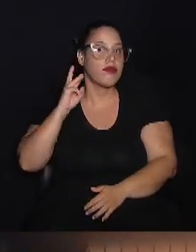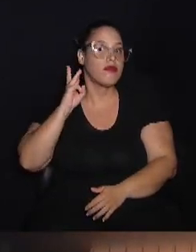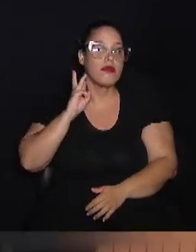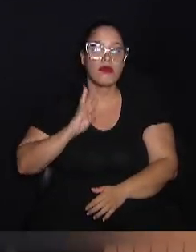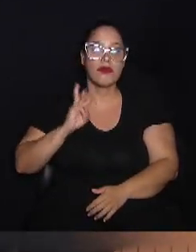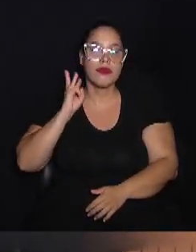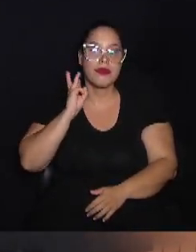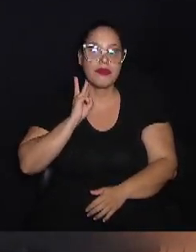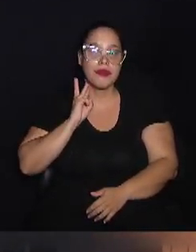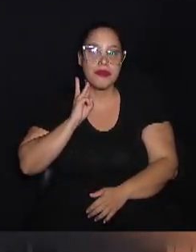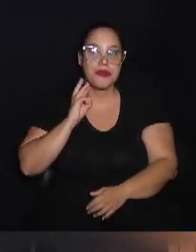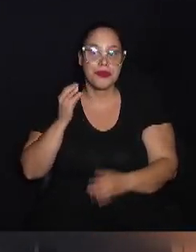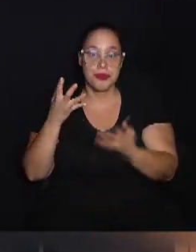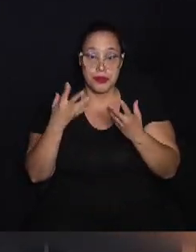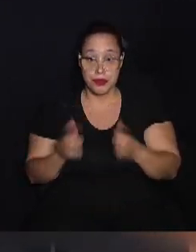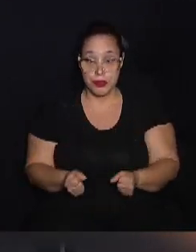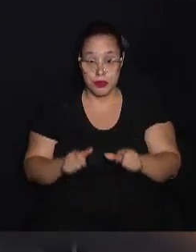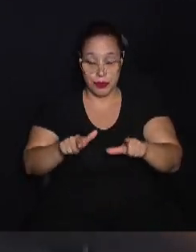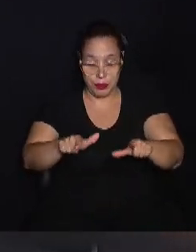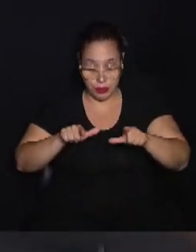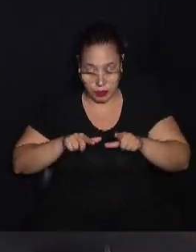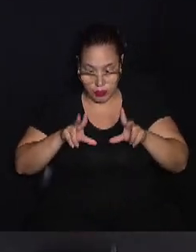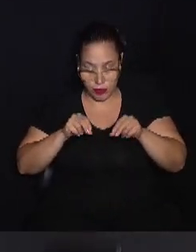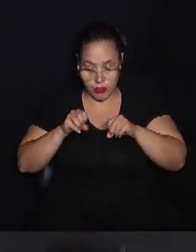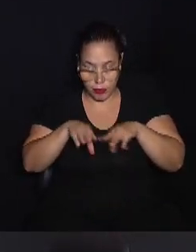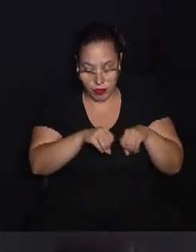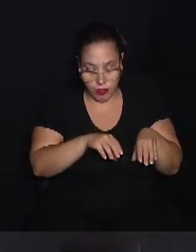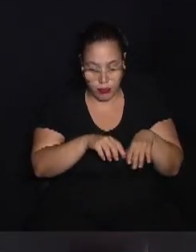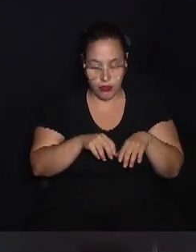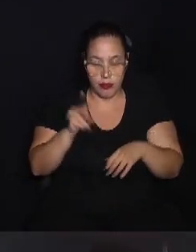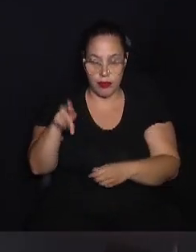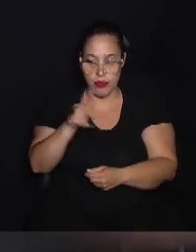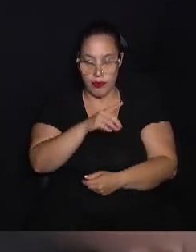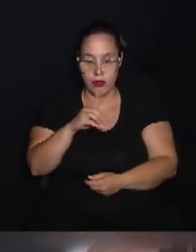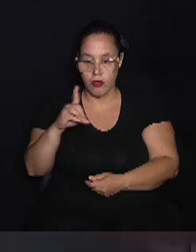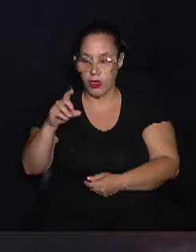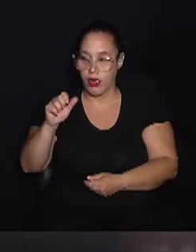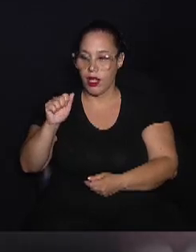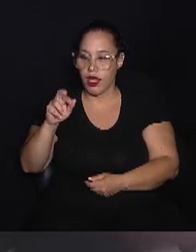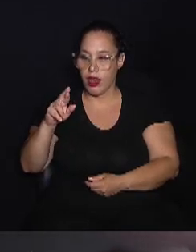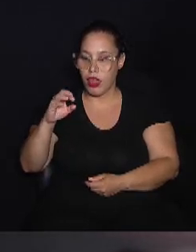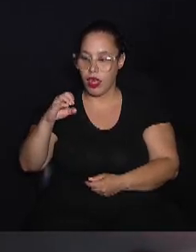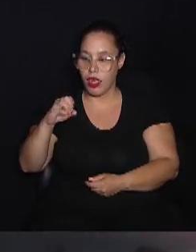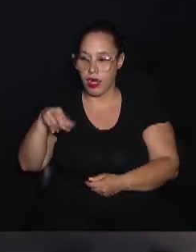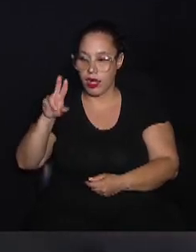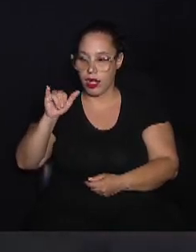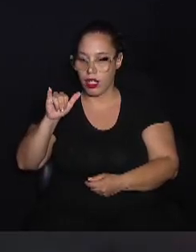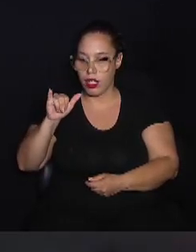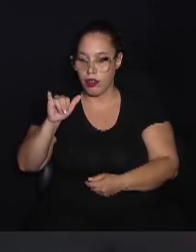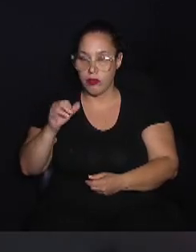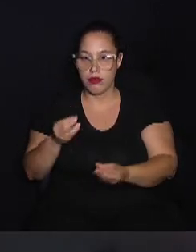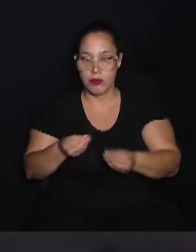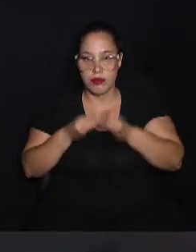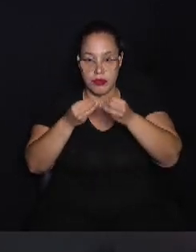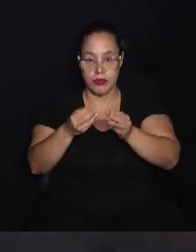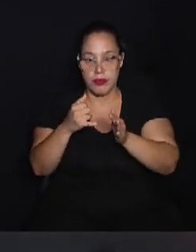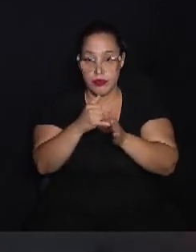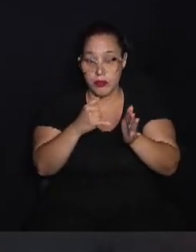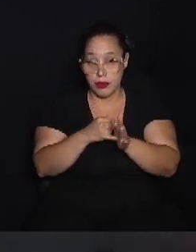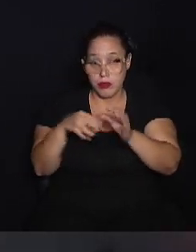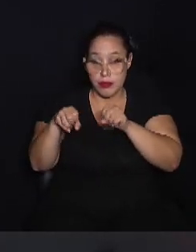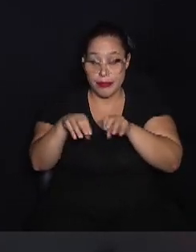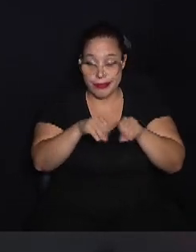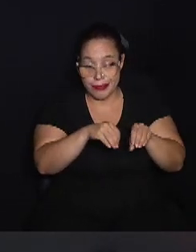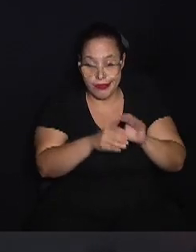Santos concedeu o diploma de mérito educacional Professor Darc Ribeiro destinado a entidades da área